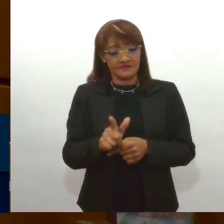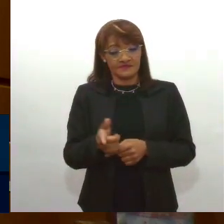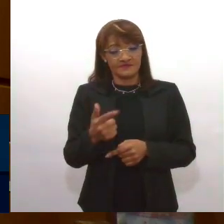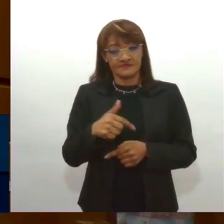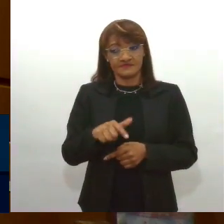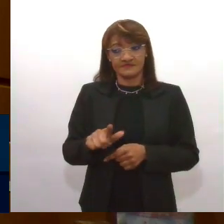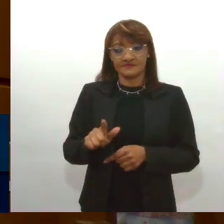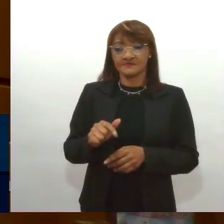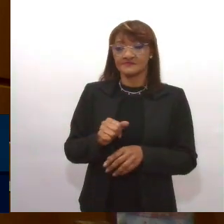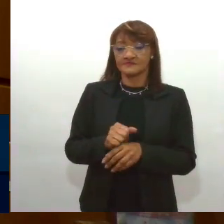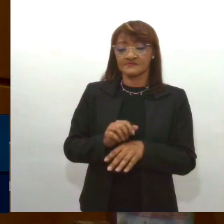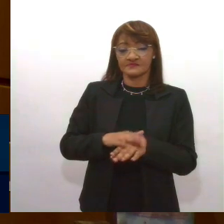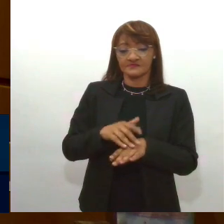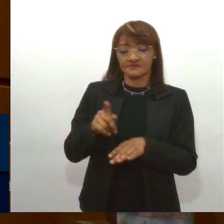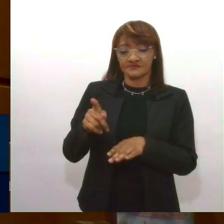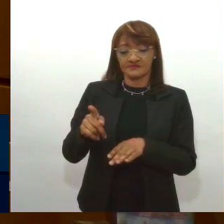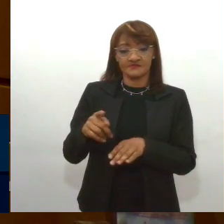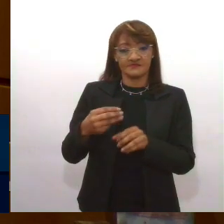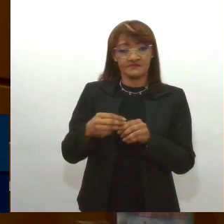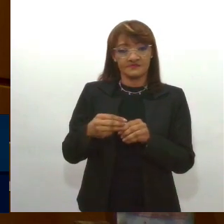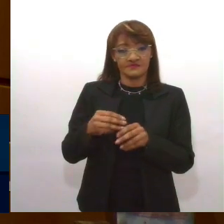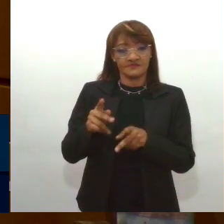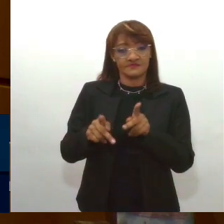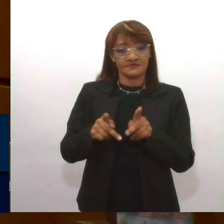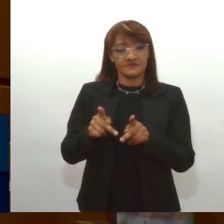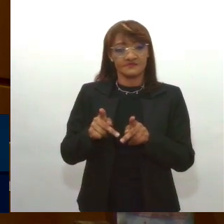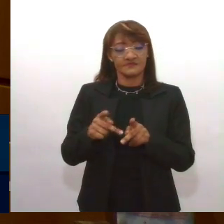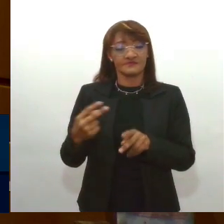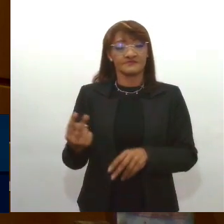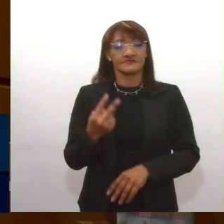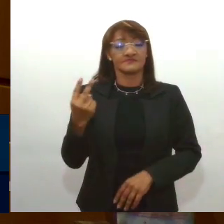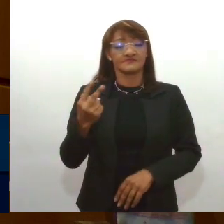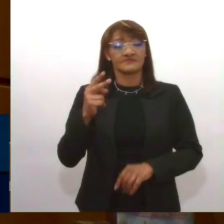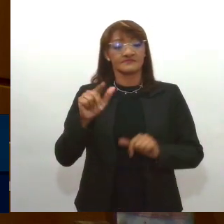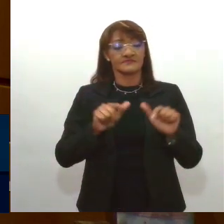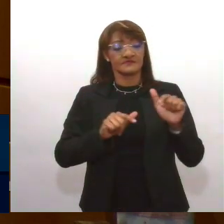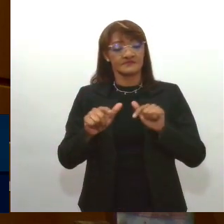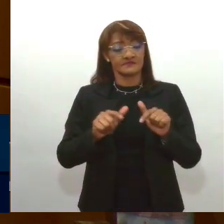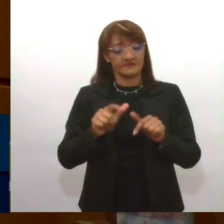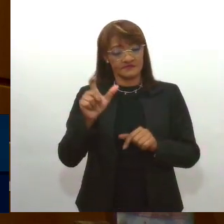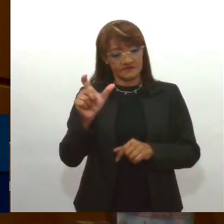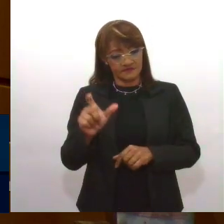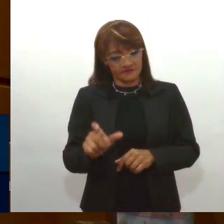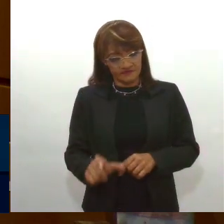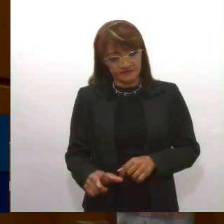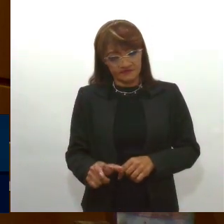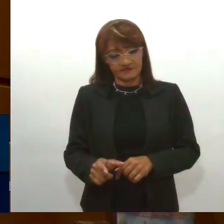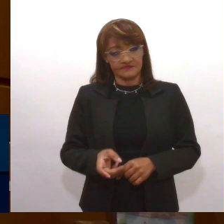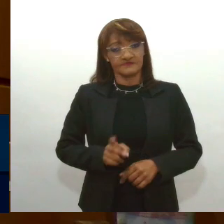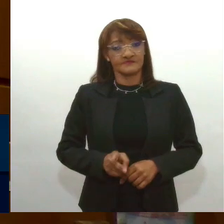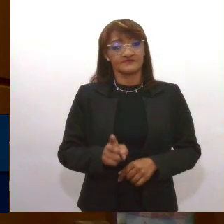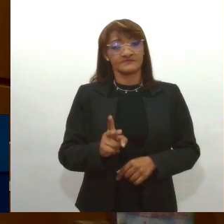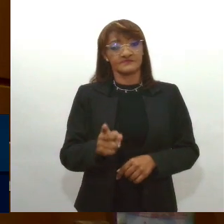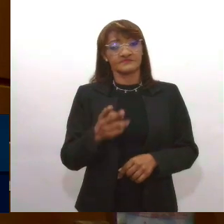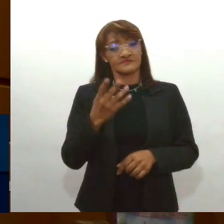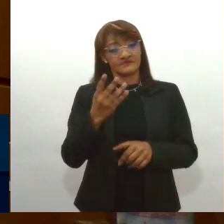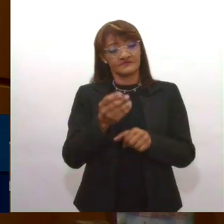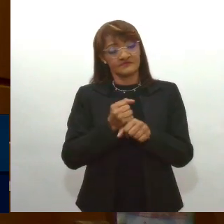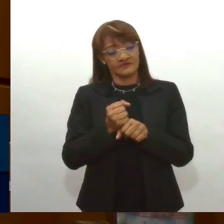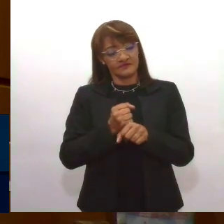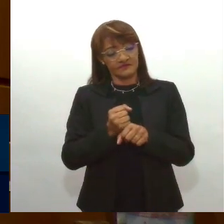trabalho e terá mais 4 anos para dar continuidade ao que ela vem